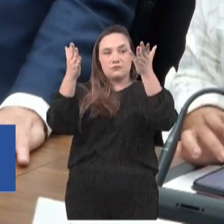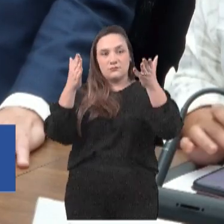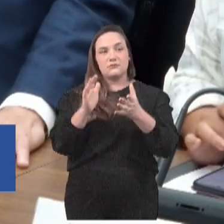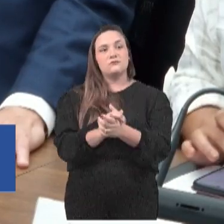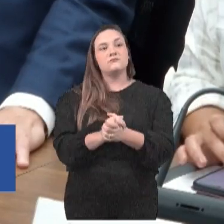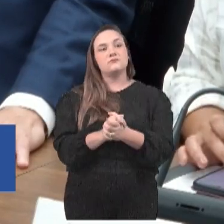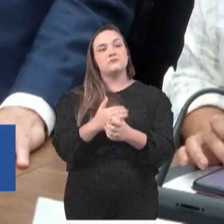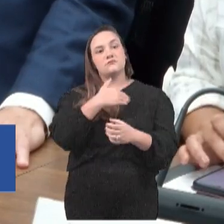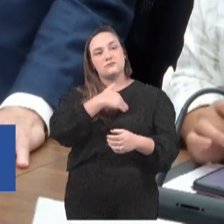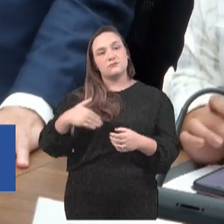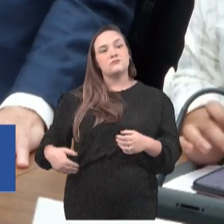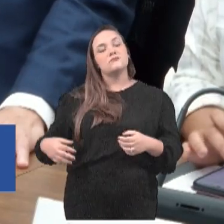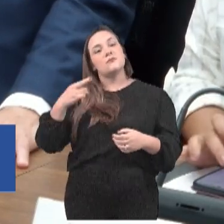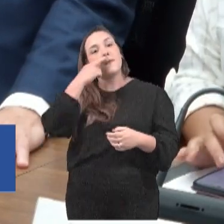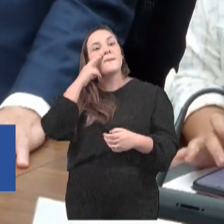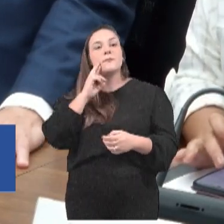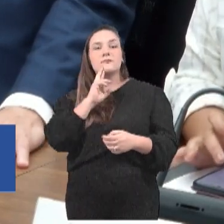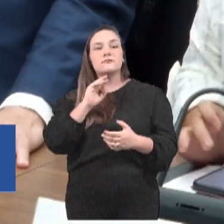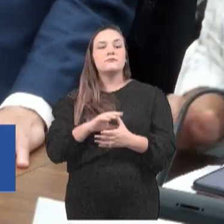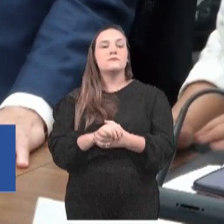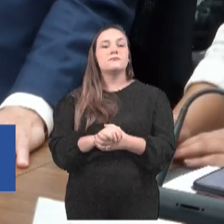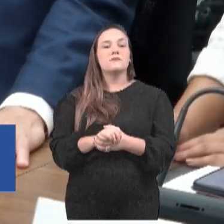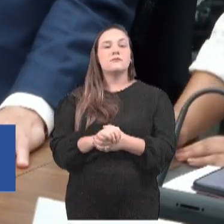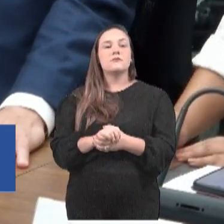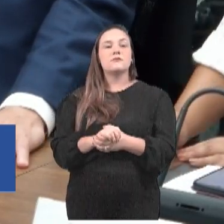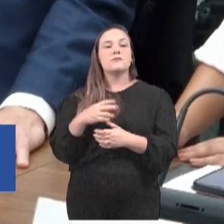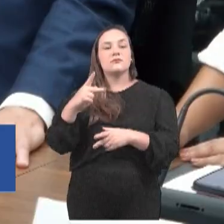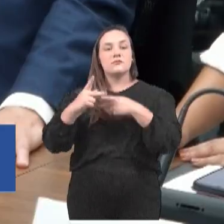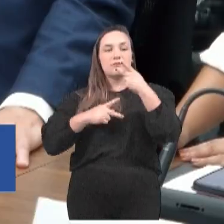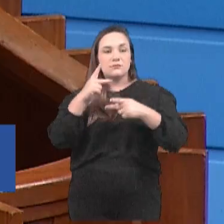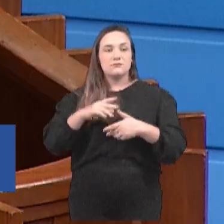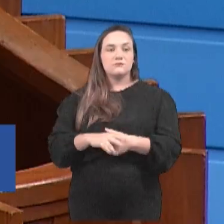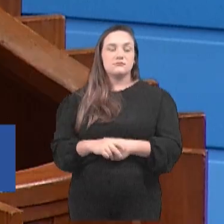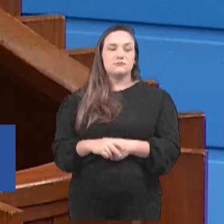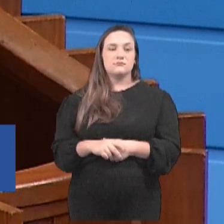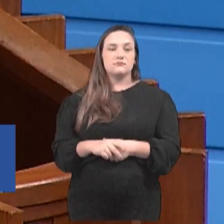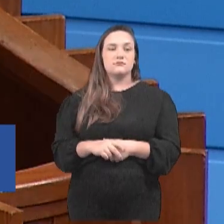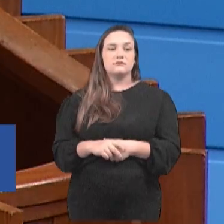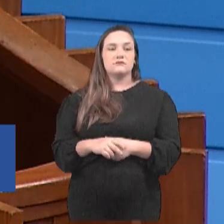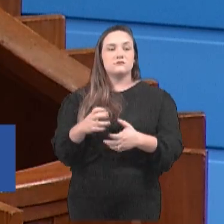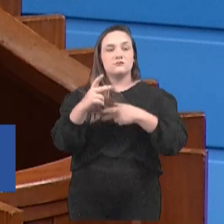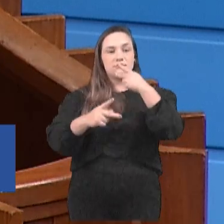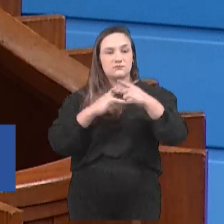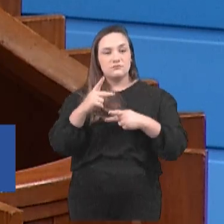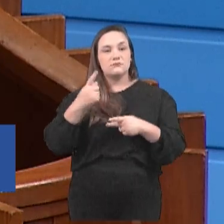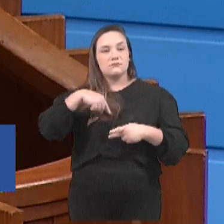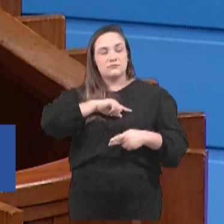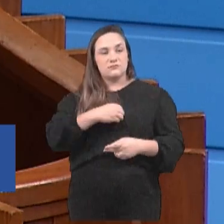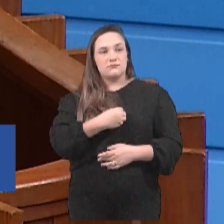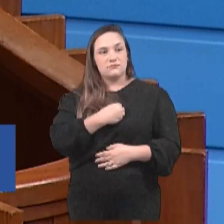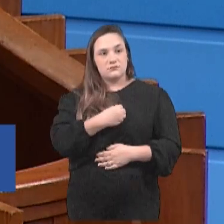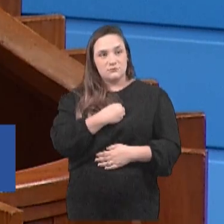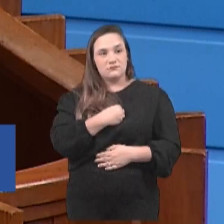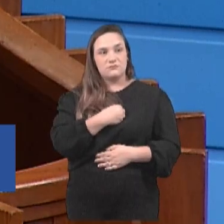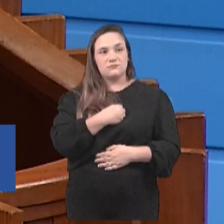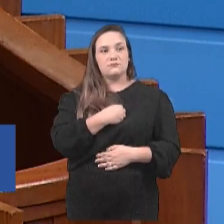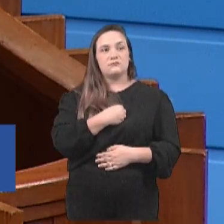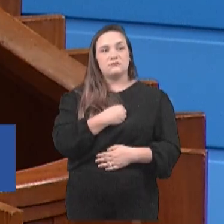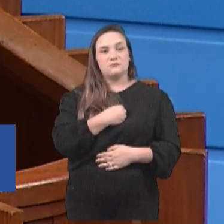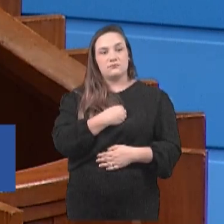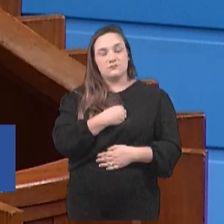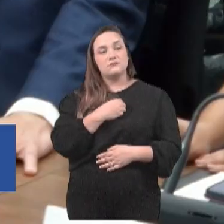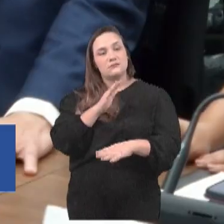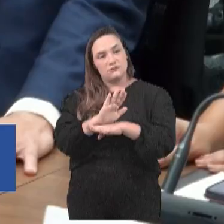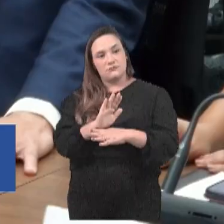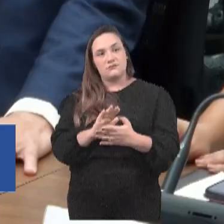a figura do governo Riedel, enaltecer o pronunciamento que Vossa Excelência faz e dizer que nós estamos aqui exatamente para isso,